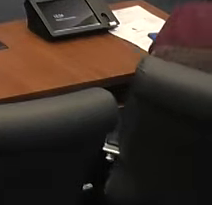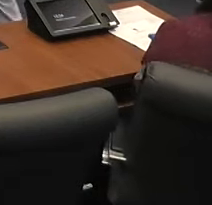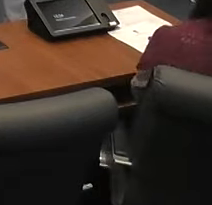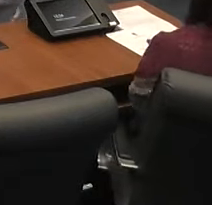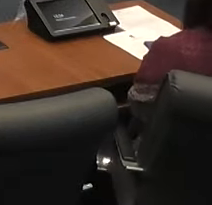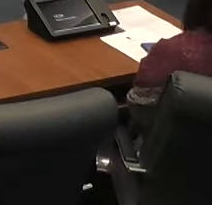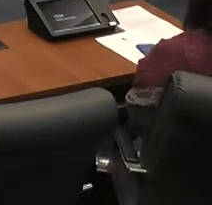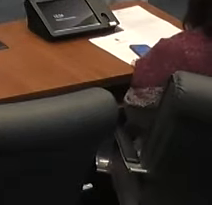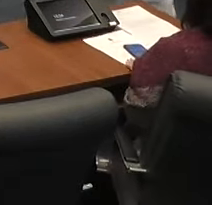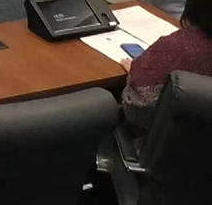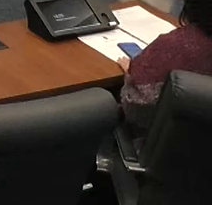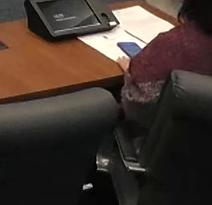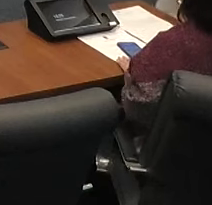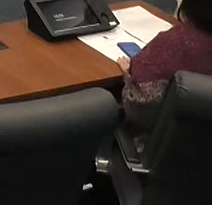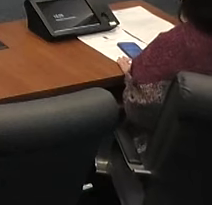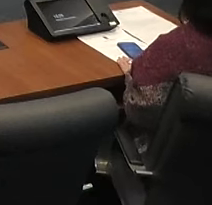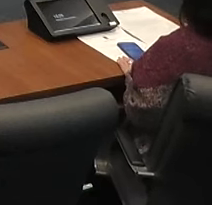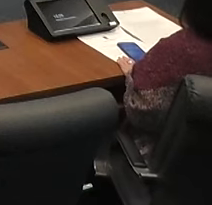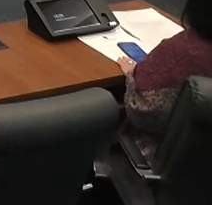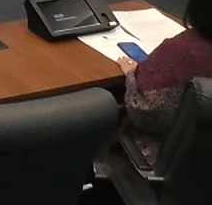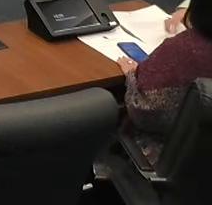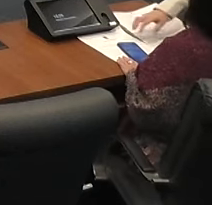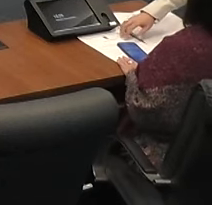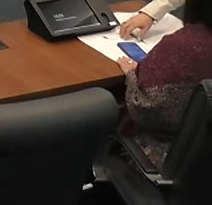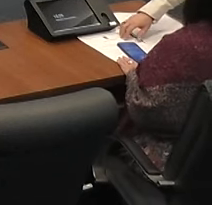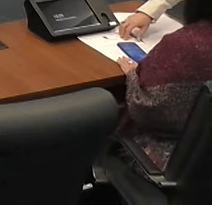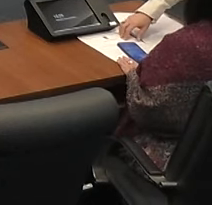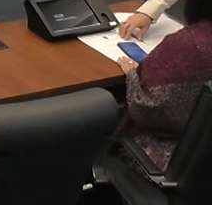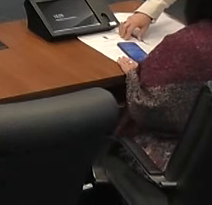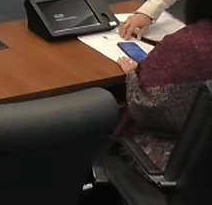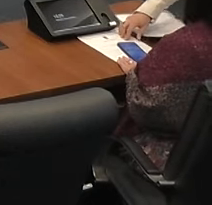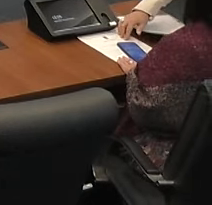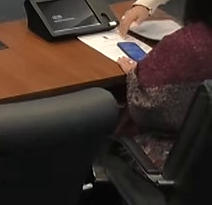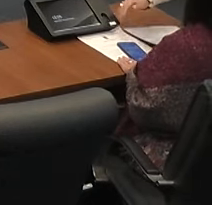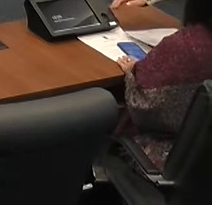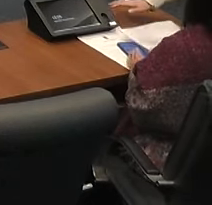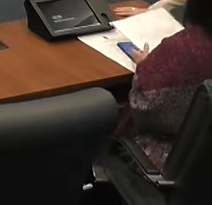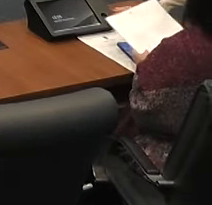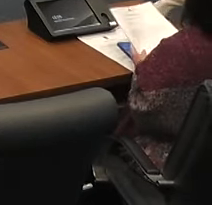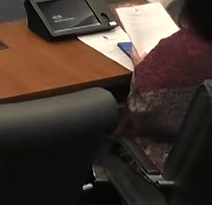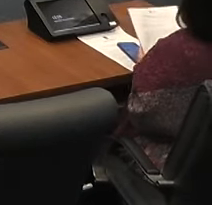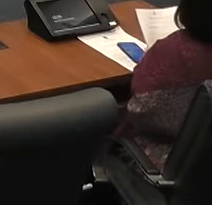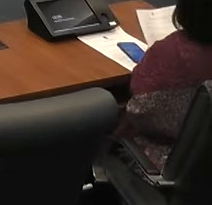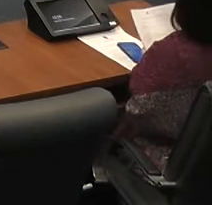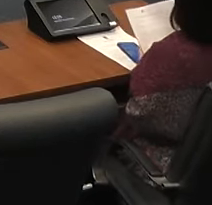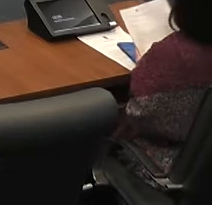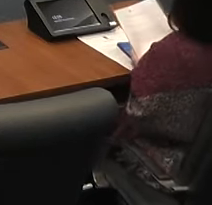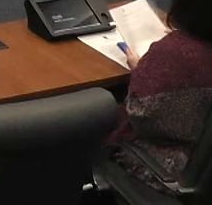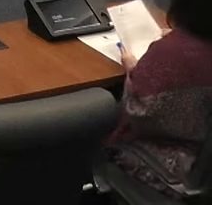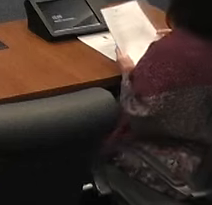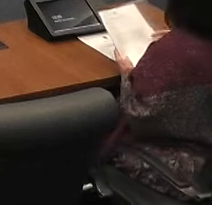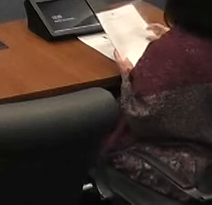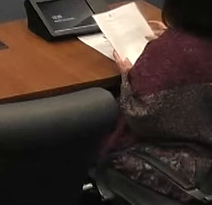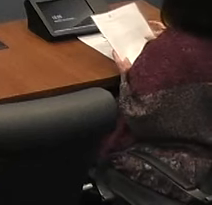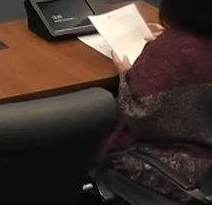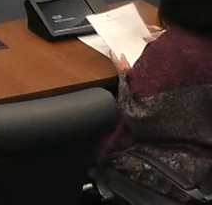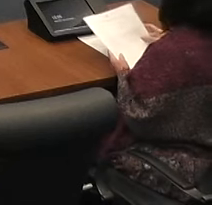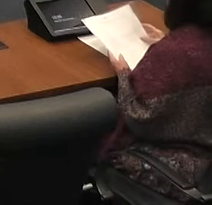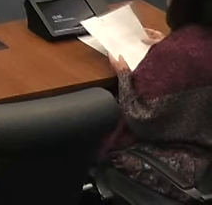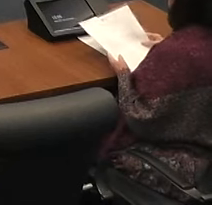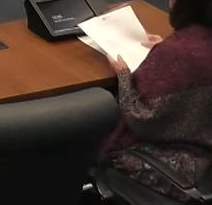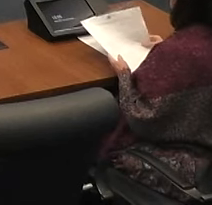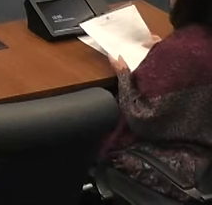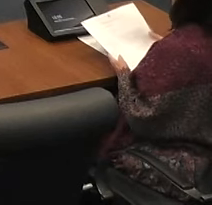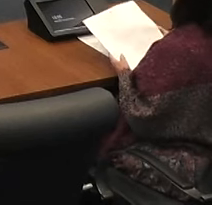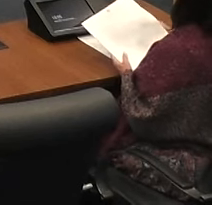do dia, conforme acordado desde o ano passado, como é o mês das